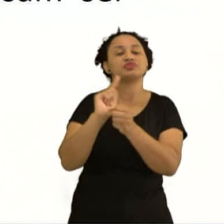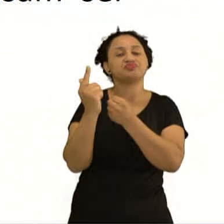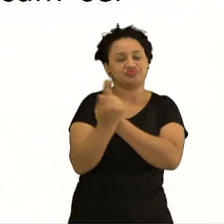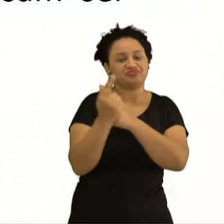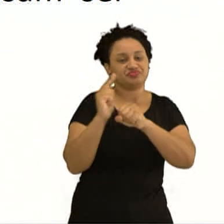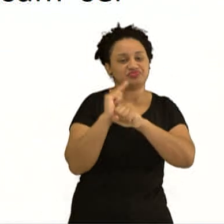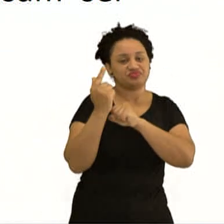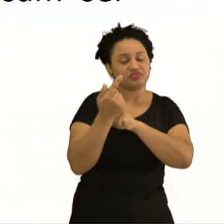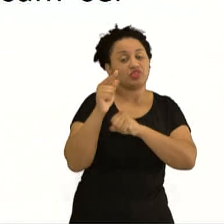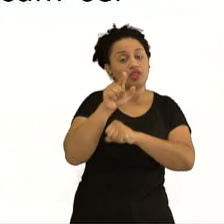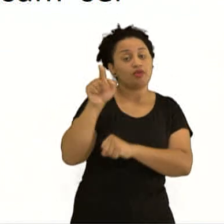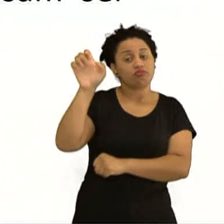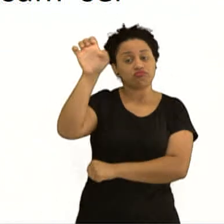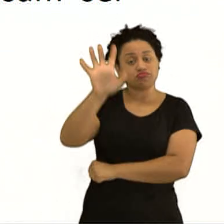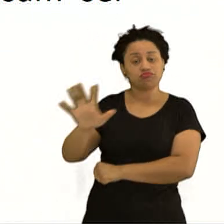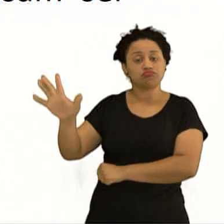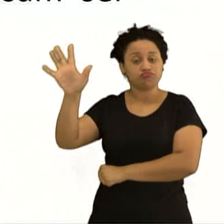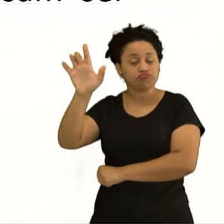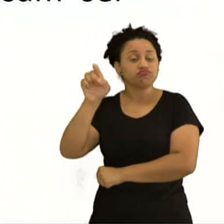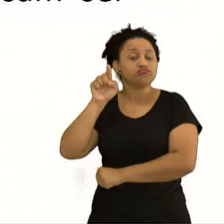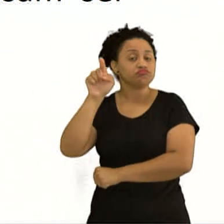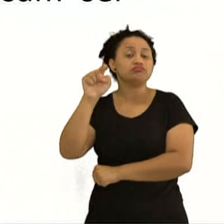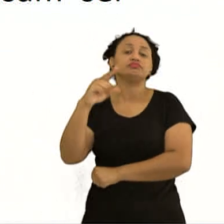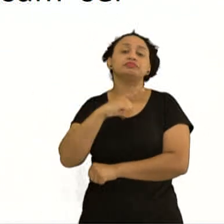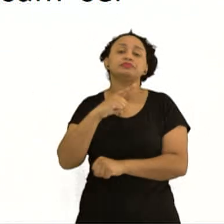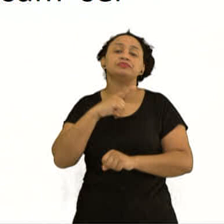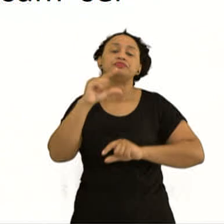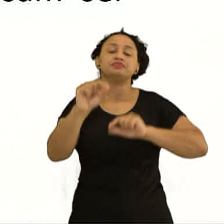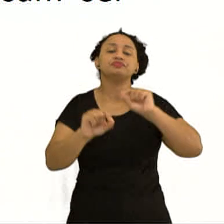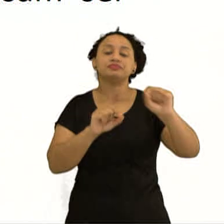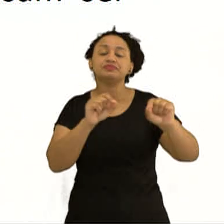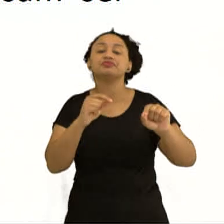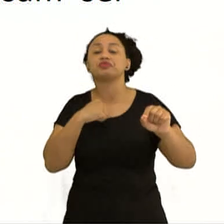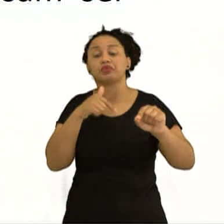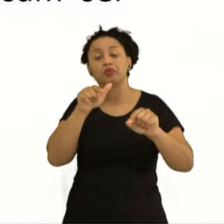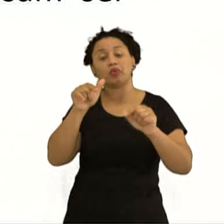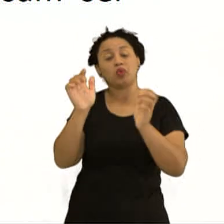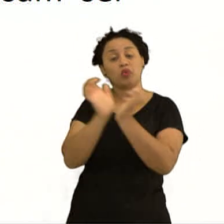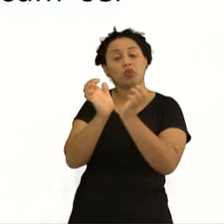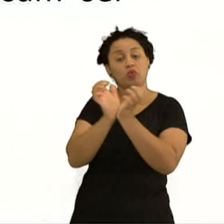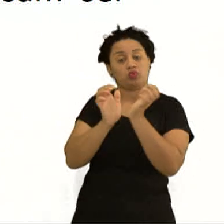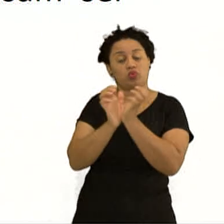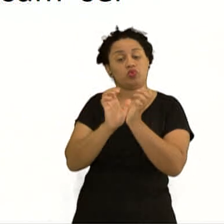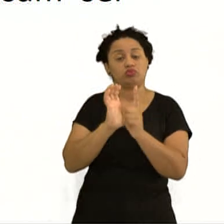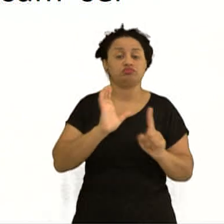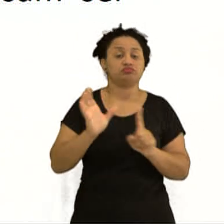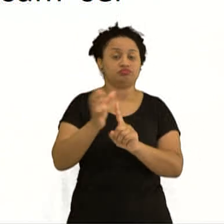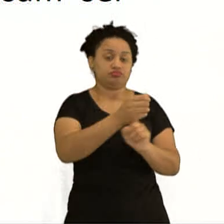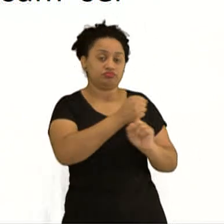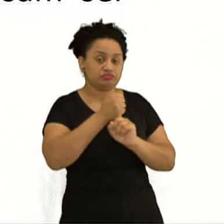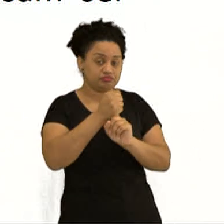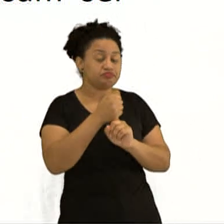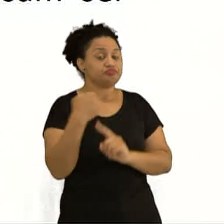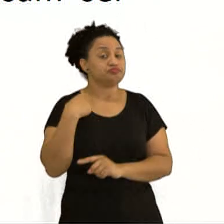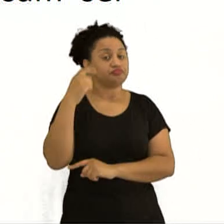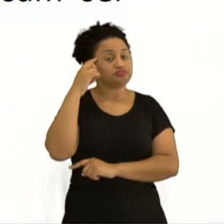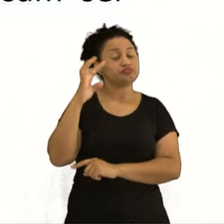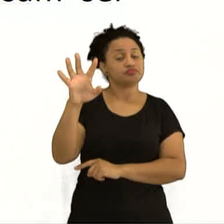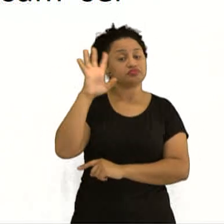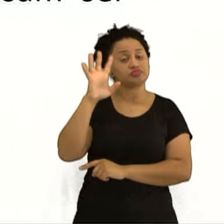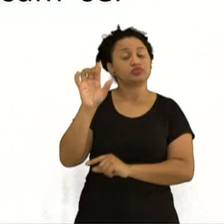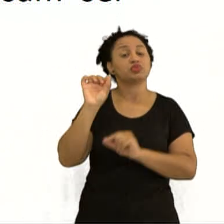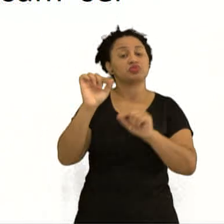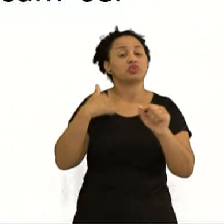geograficamente para a Europa, convivendo com ou pertencendo à classe dominante. Imagine que você está em um